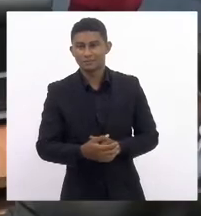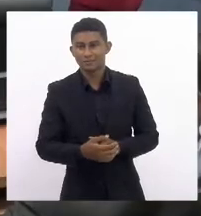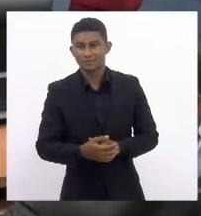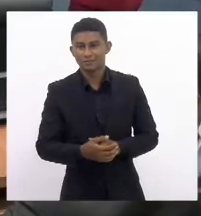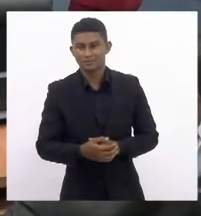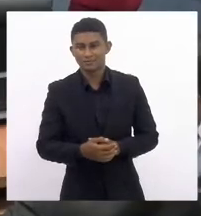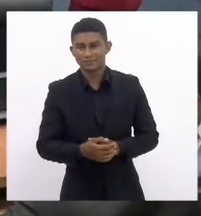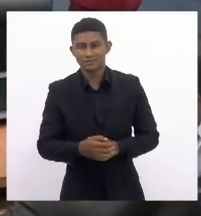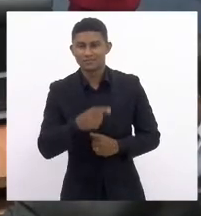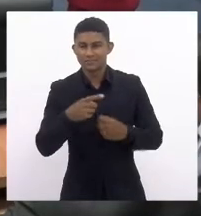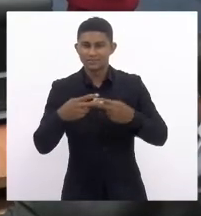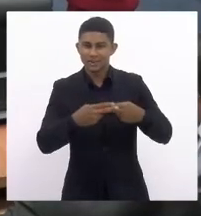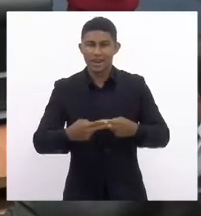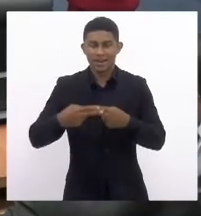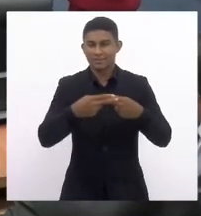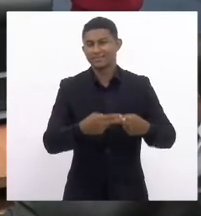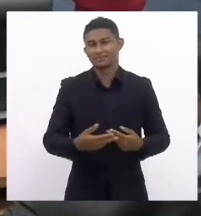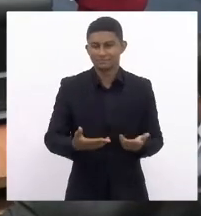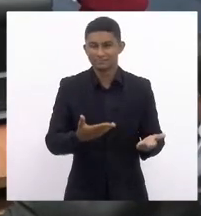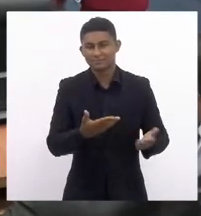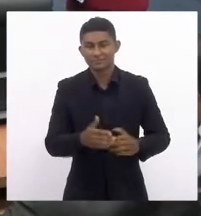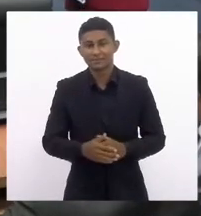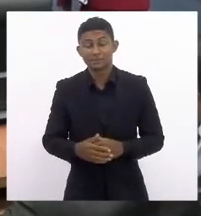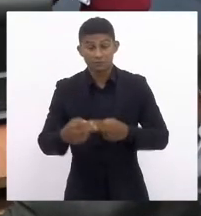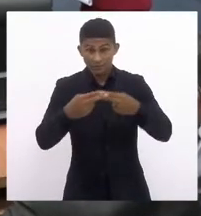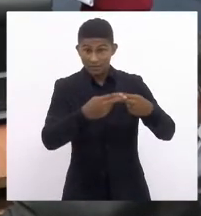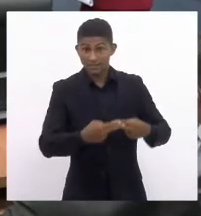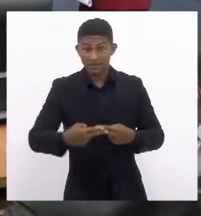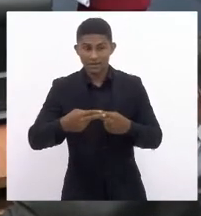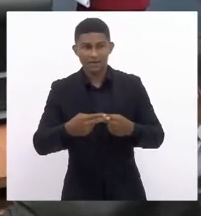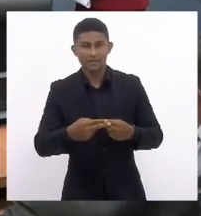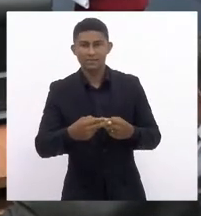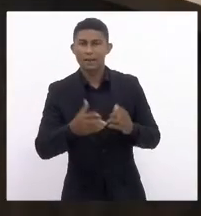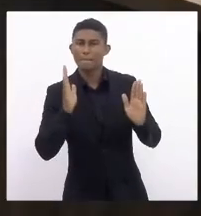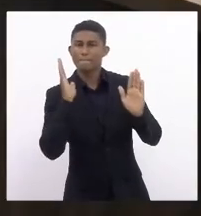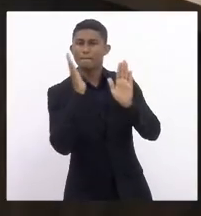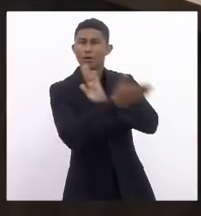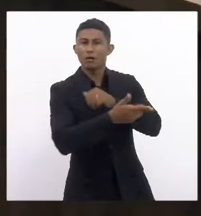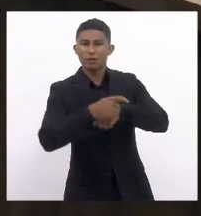frequentador daquele então, trem. Então, corrigindo aí, o trem que saía às